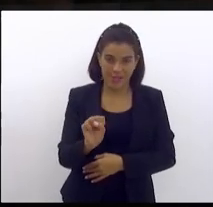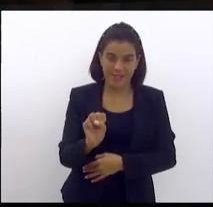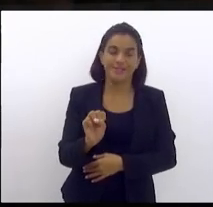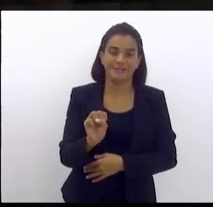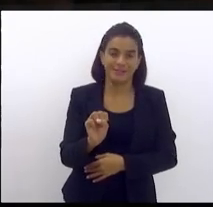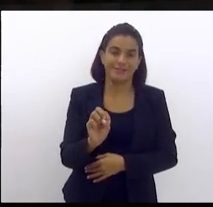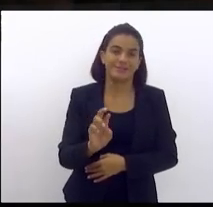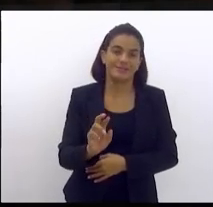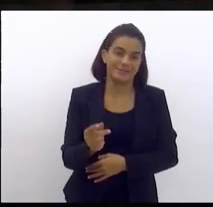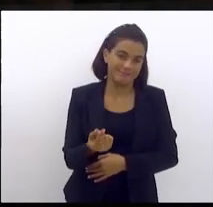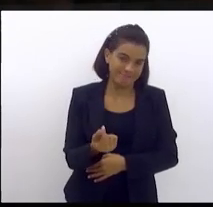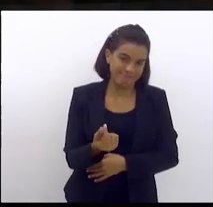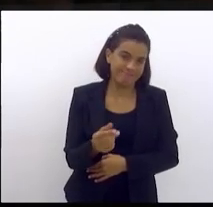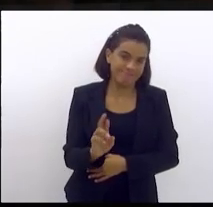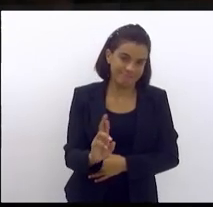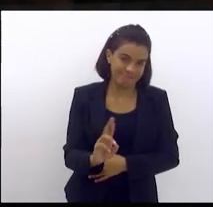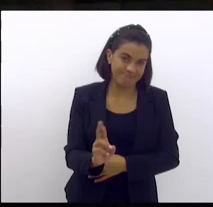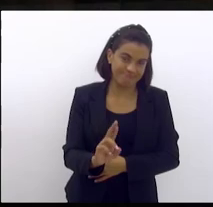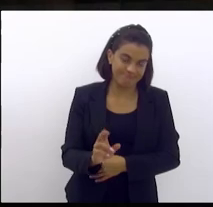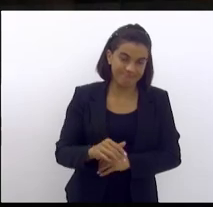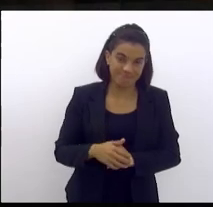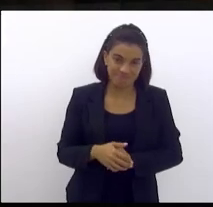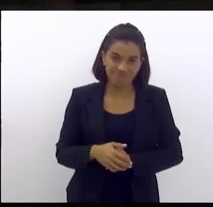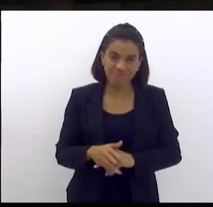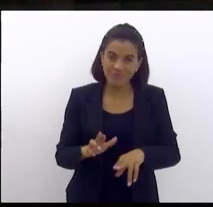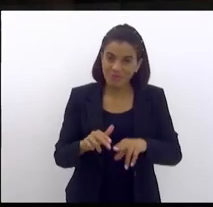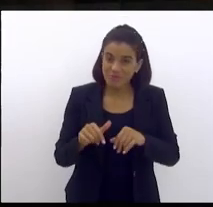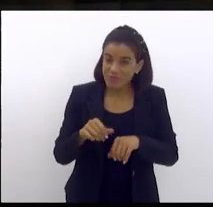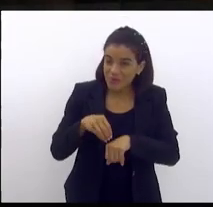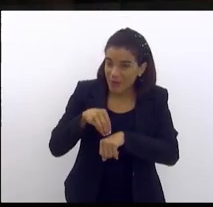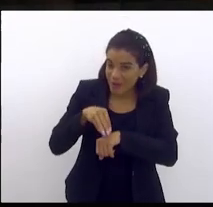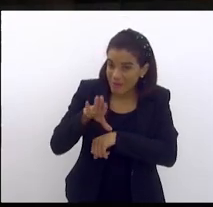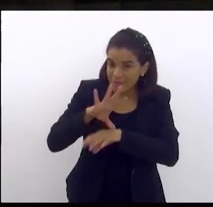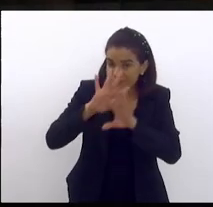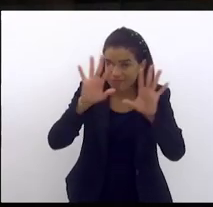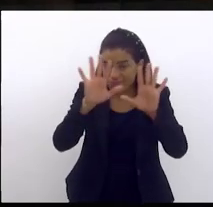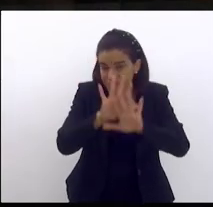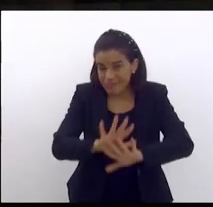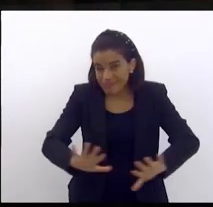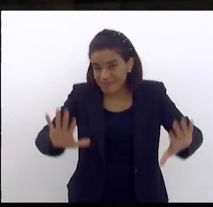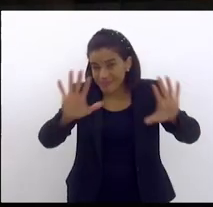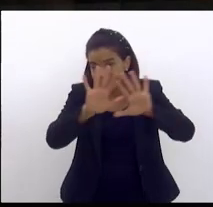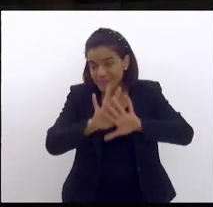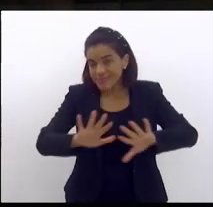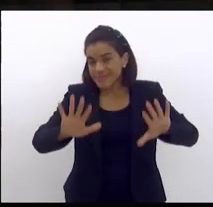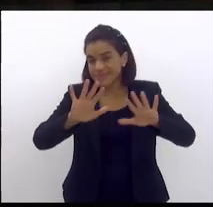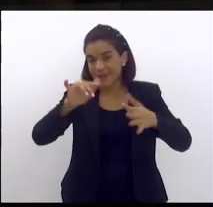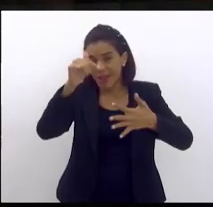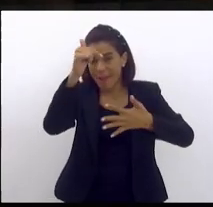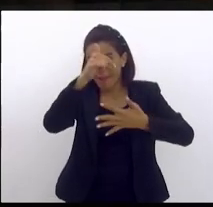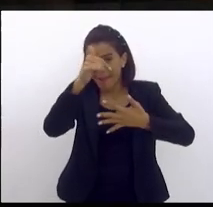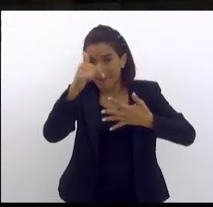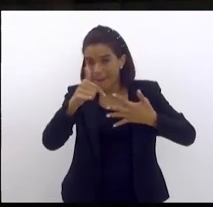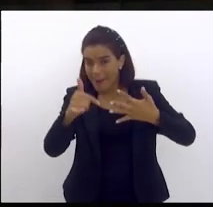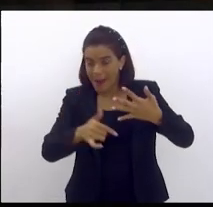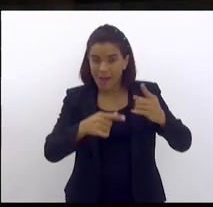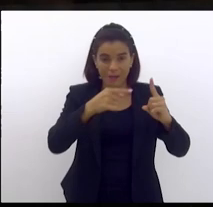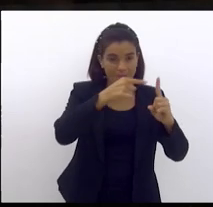Janeiro então dando aqui um prenúncio de pontos